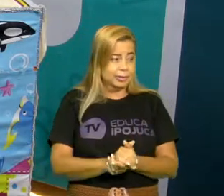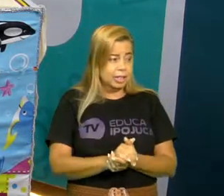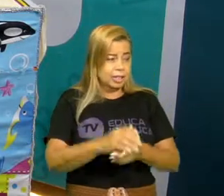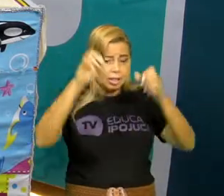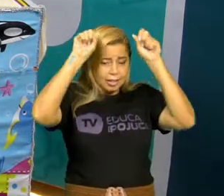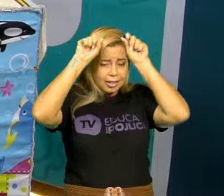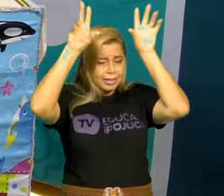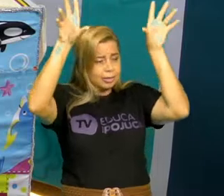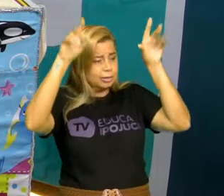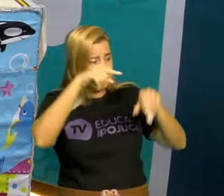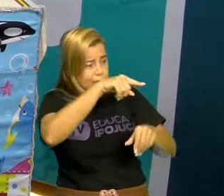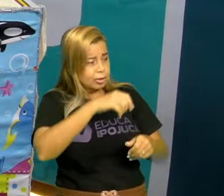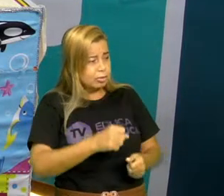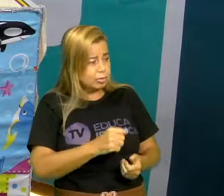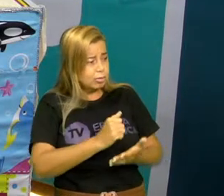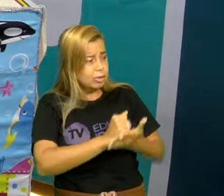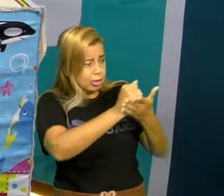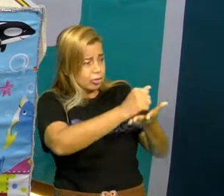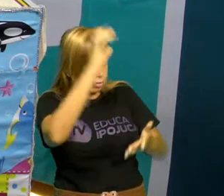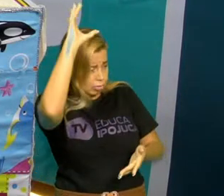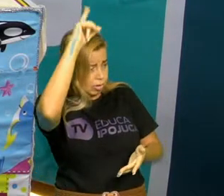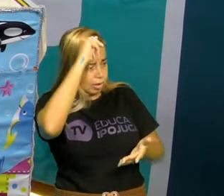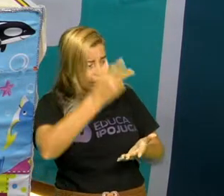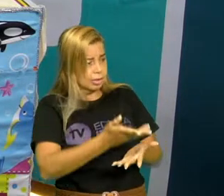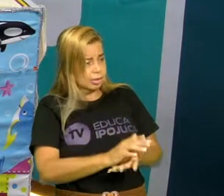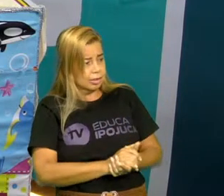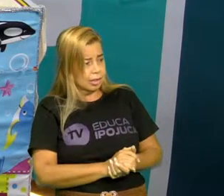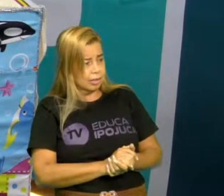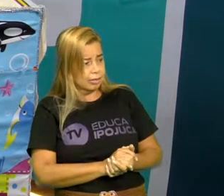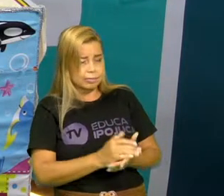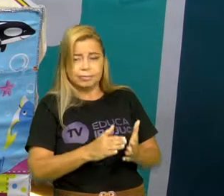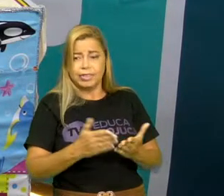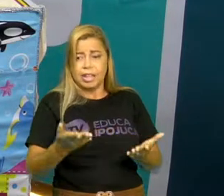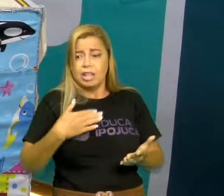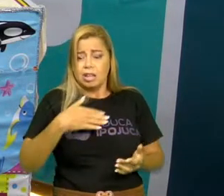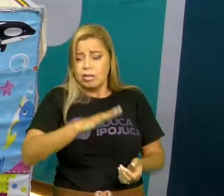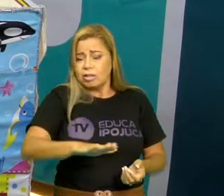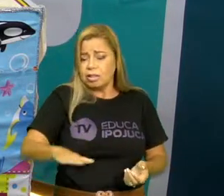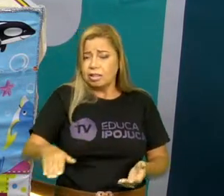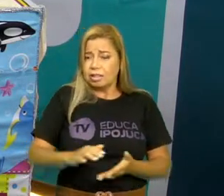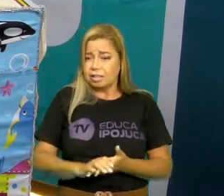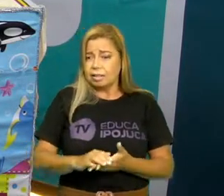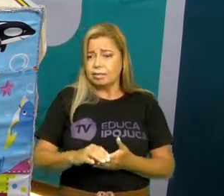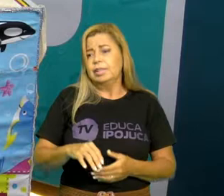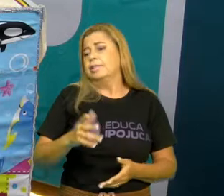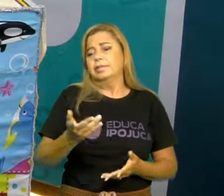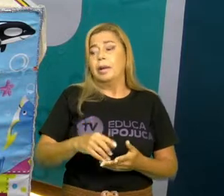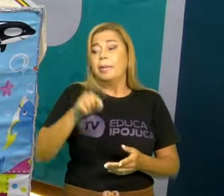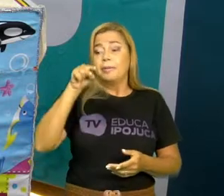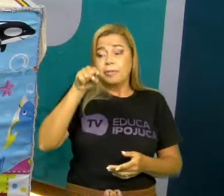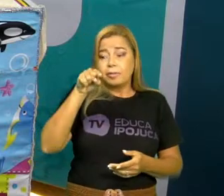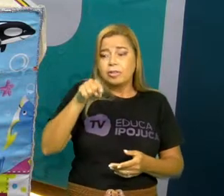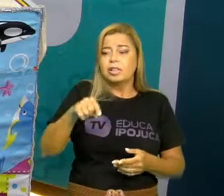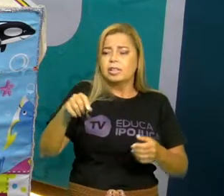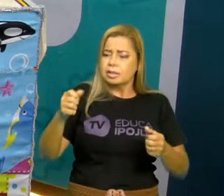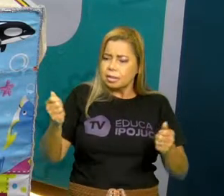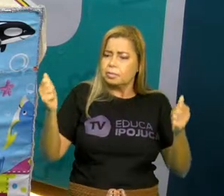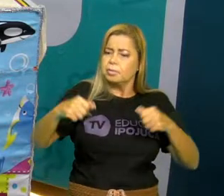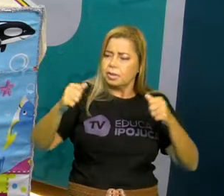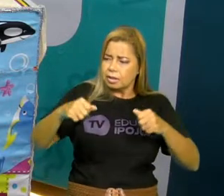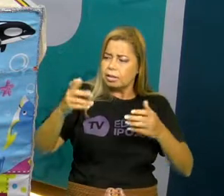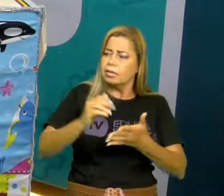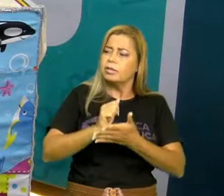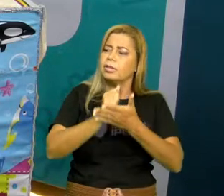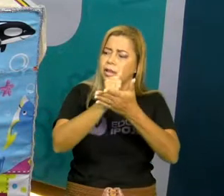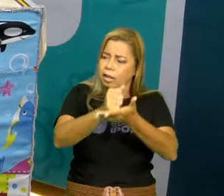sou criança. Sim, mas tem que ajudar também, né, leiturinha? Eu ia ajudar a comer. Não, tinha que ajudar a galinha a fazer também,